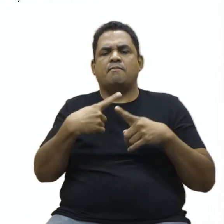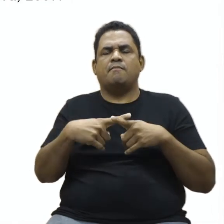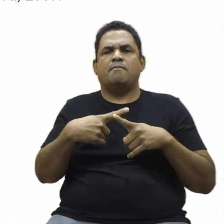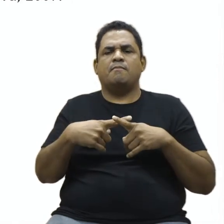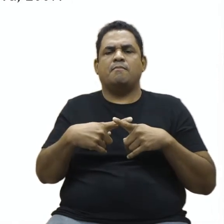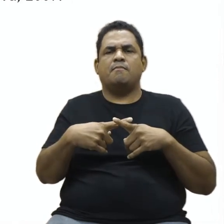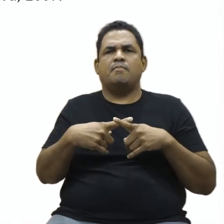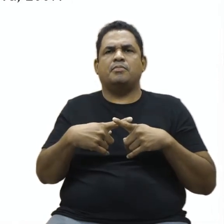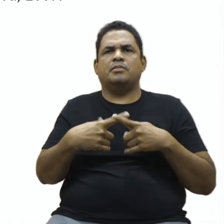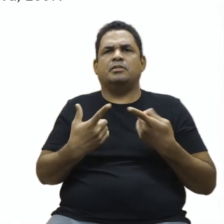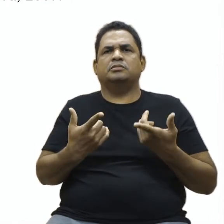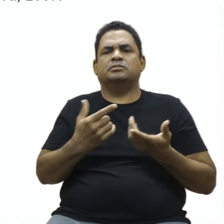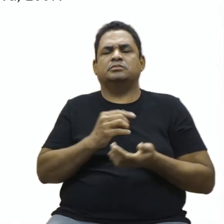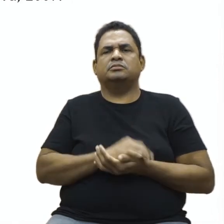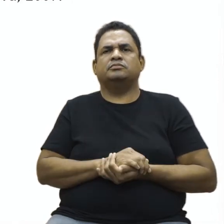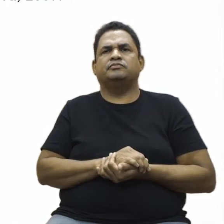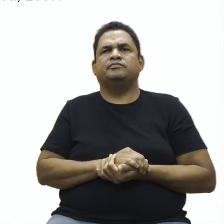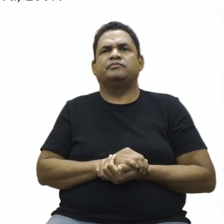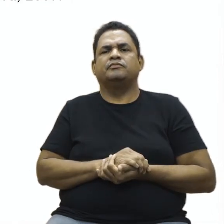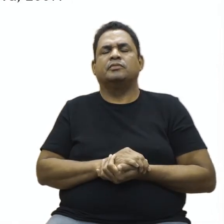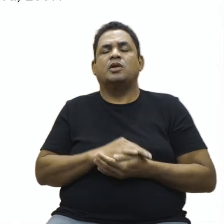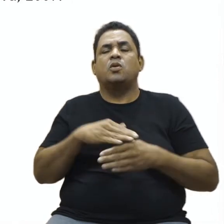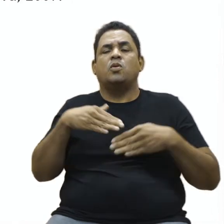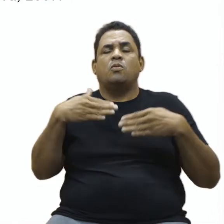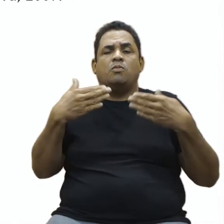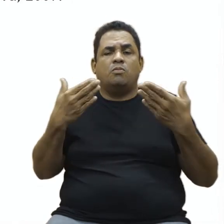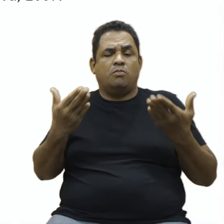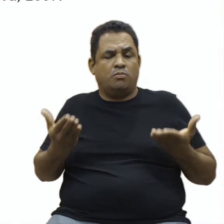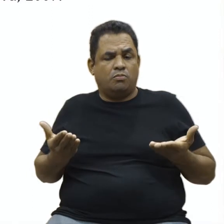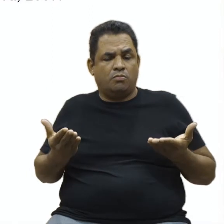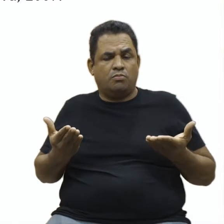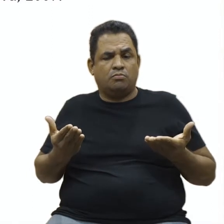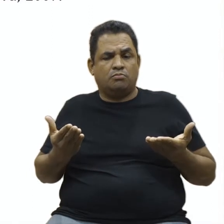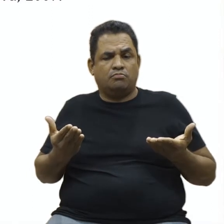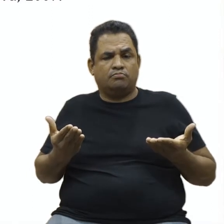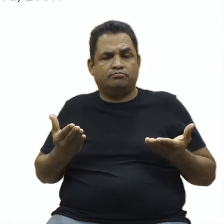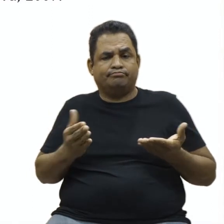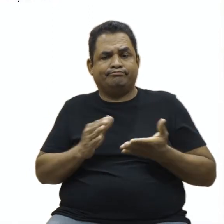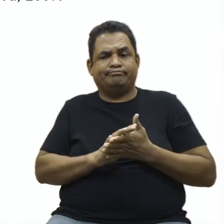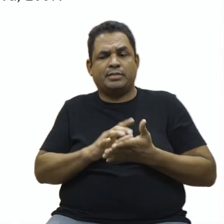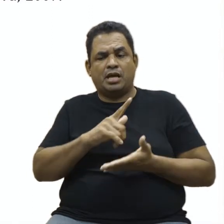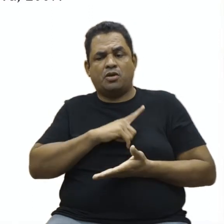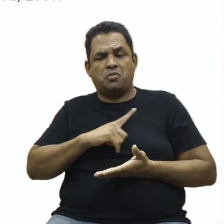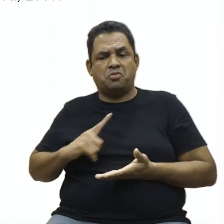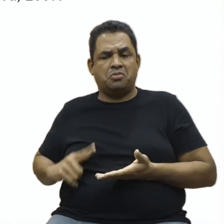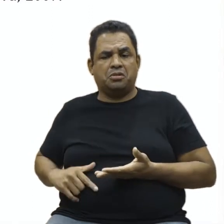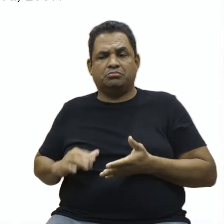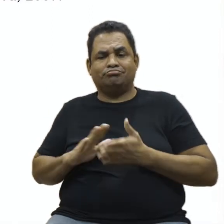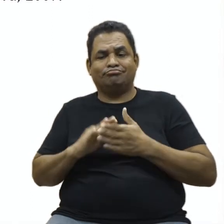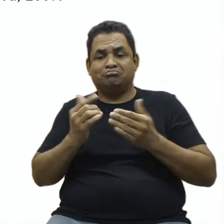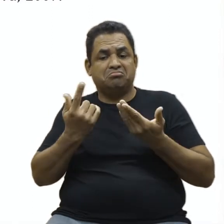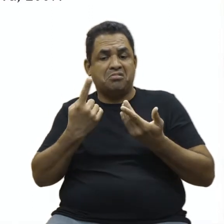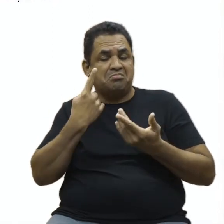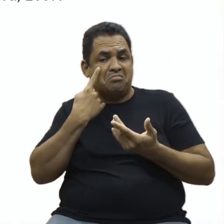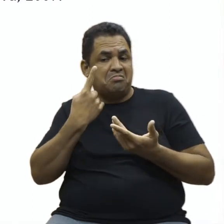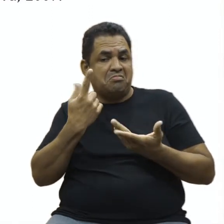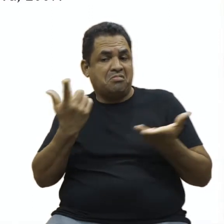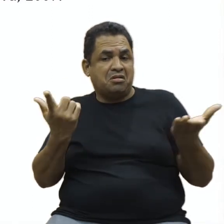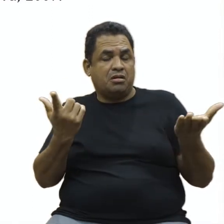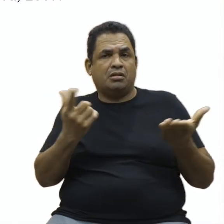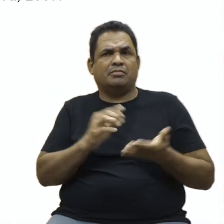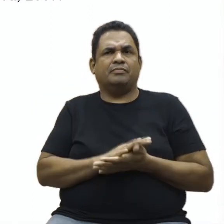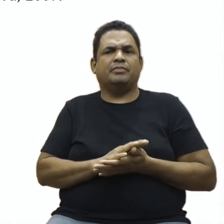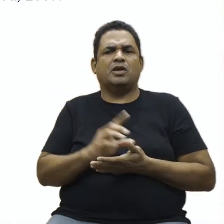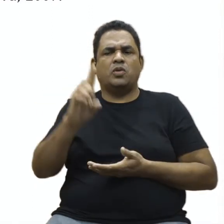da legalidade. E quando eu falei para vocês que pena que os governos não se atentam a isso, porque